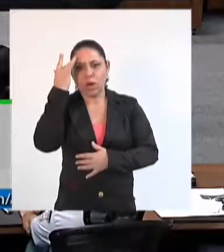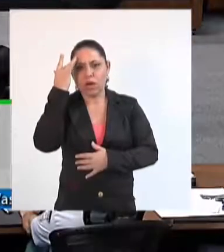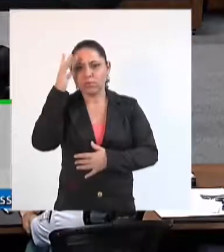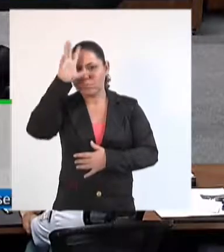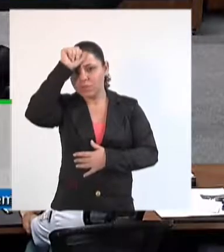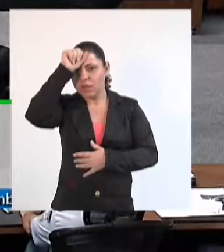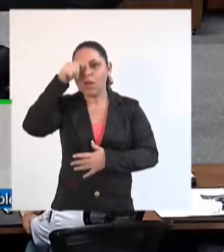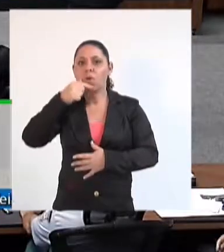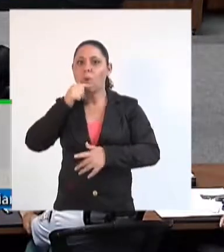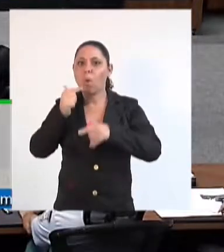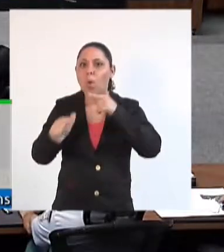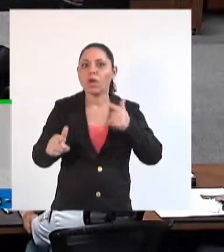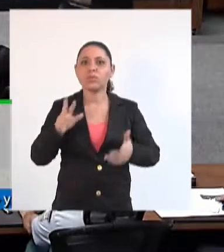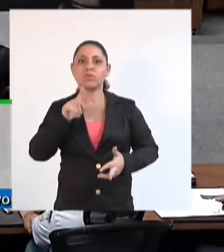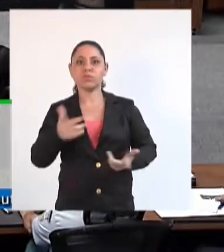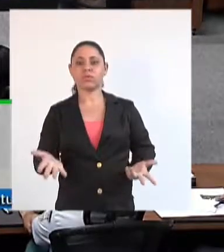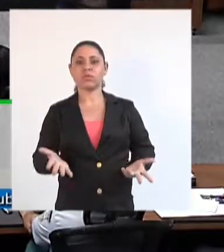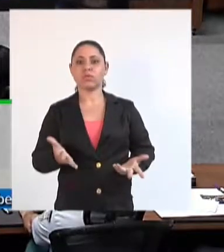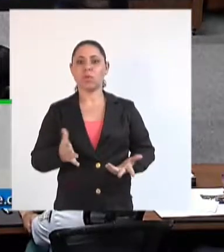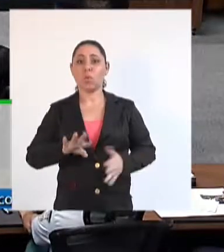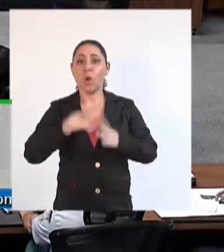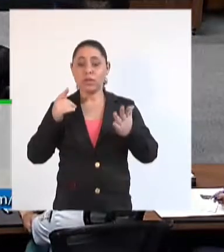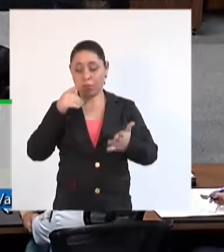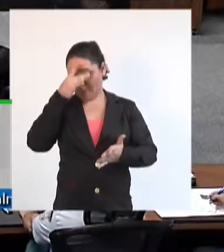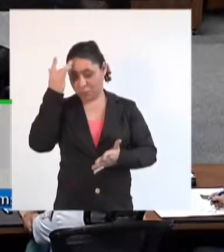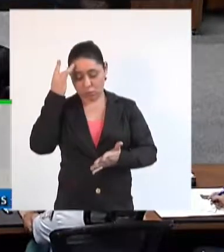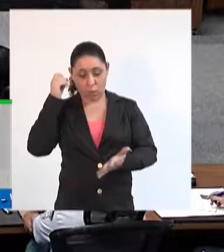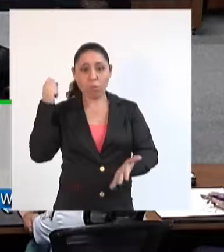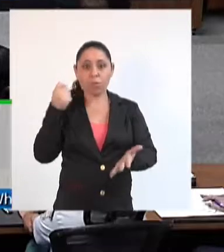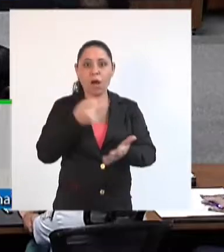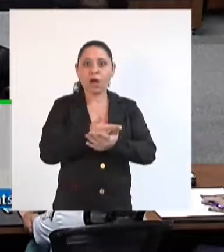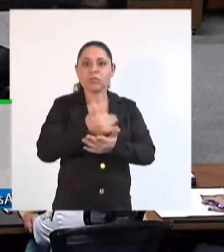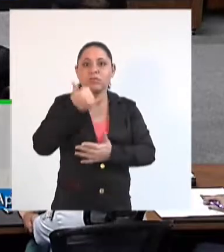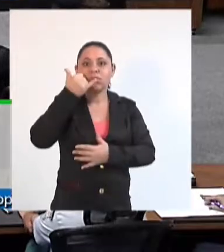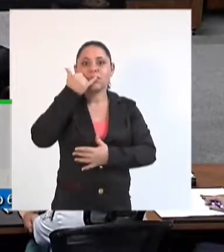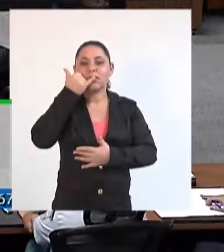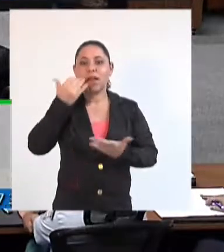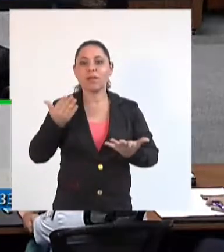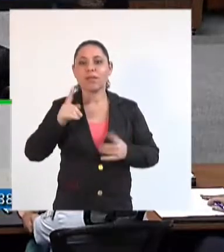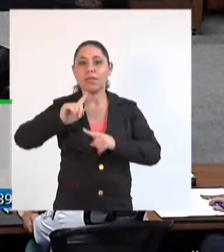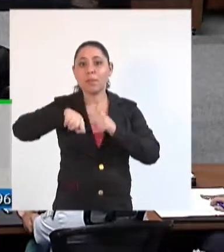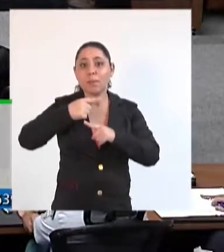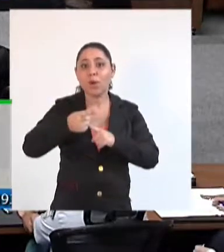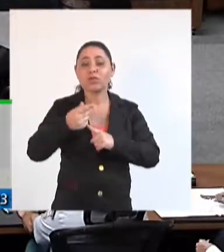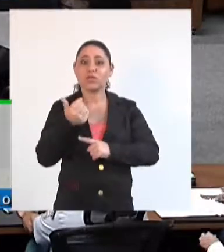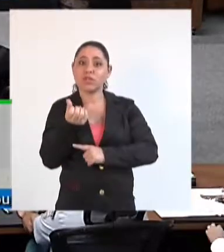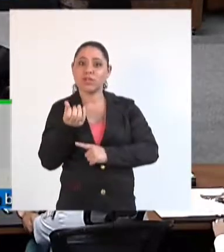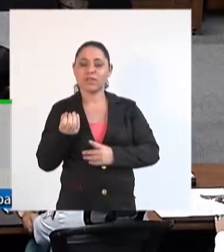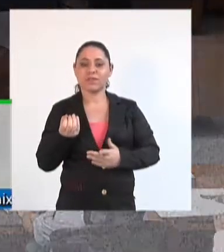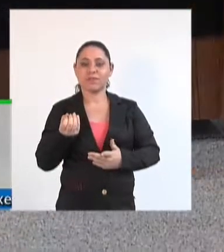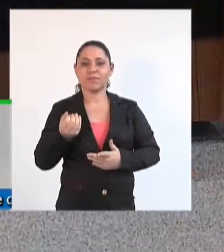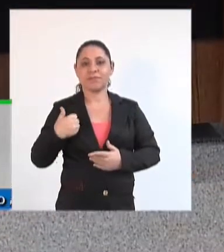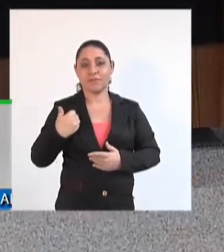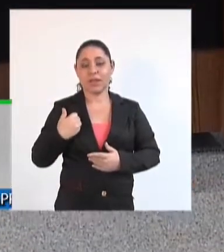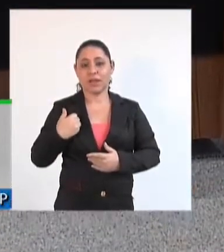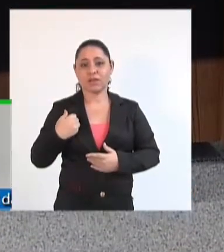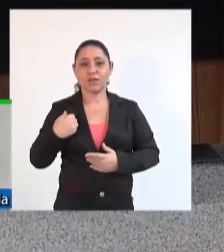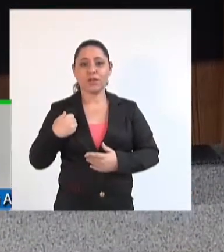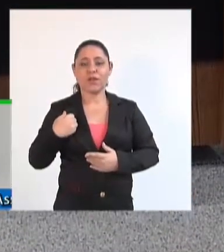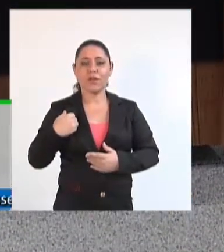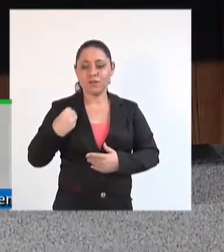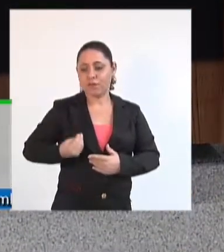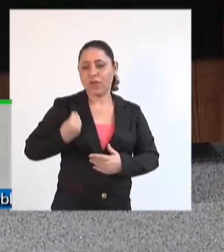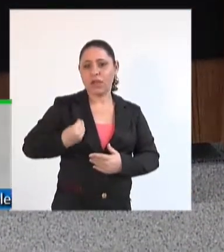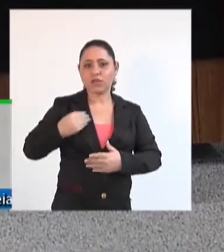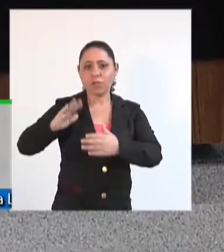língua? Quantas pessoas compraram um celular, né? Puderam fazer uma viagem para o exterior? Se a gente